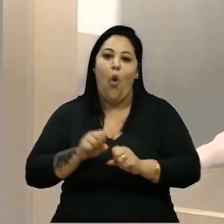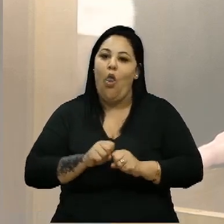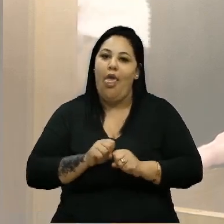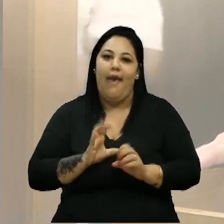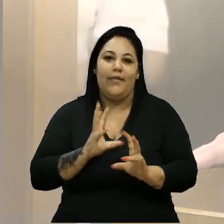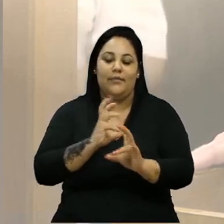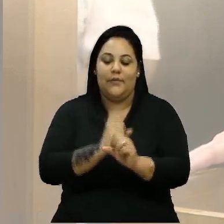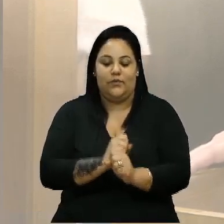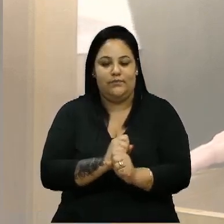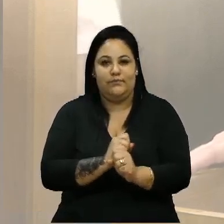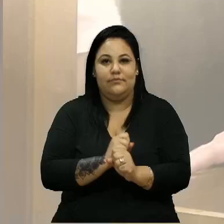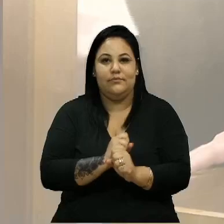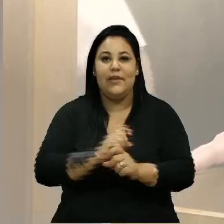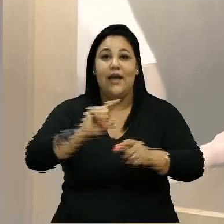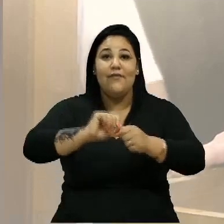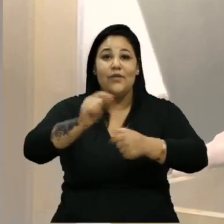trabalho